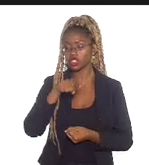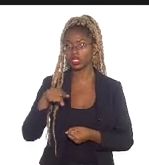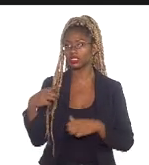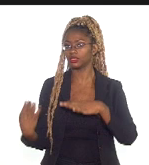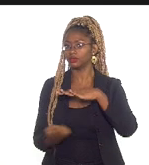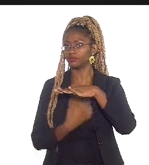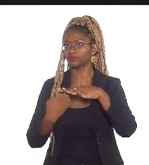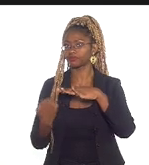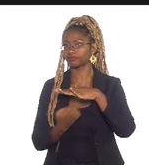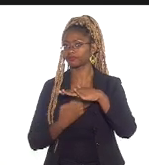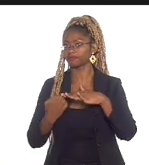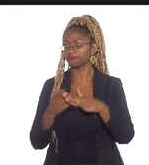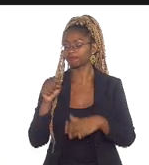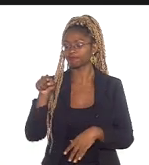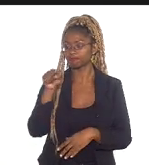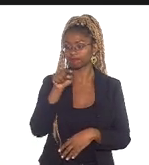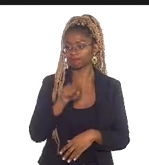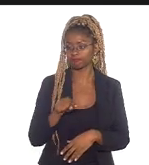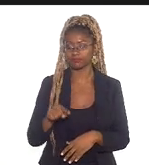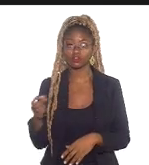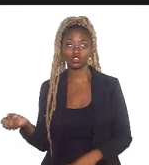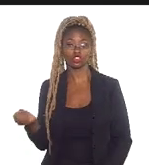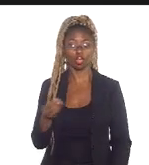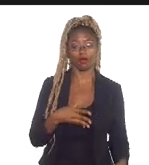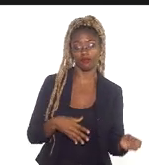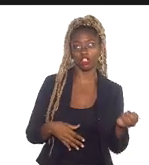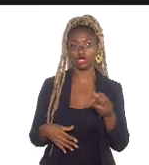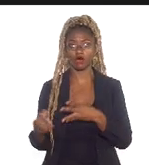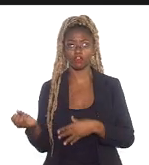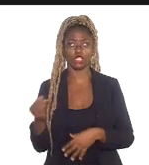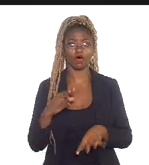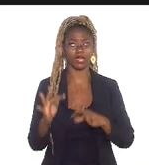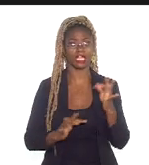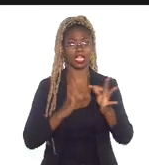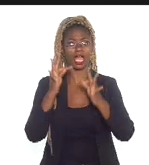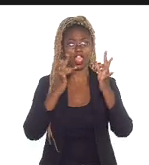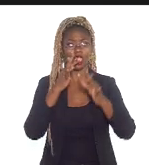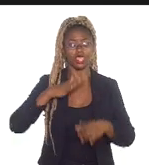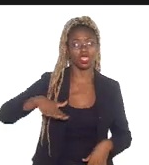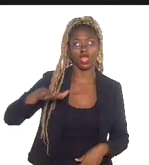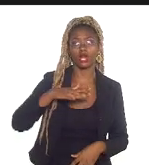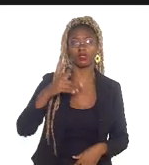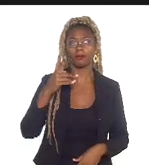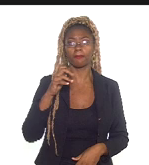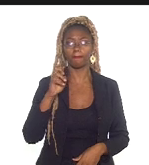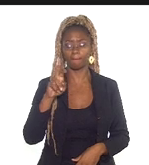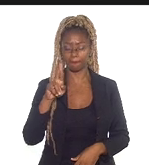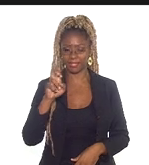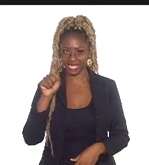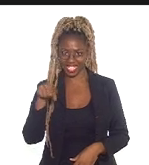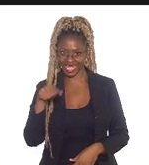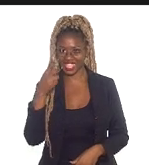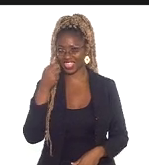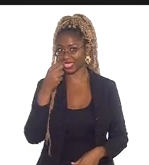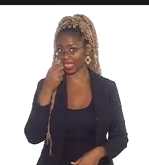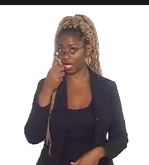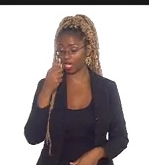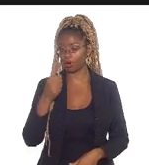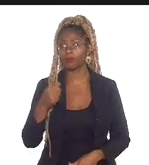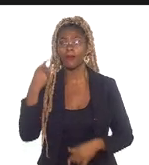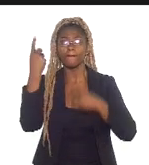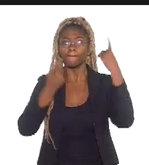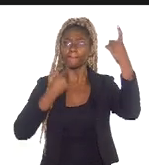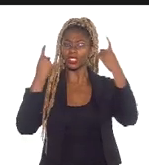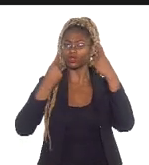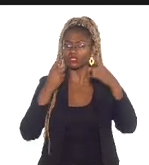termos de novas tecnologias para o pré-sal, uma preocupação muito grande com o aumento